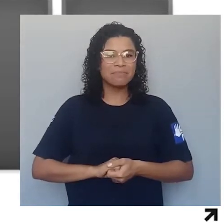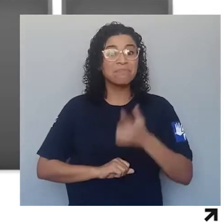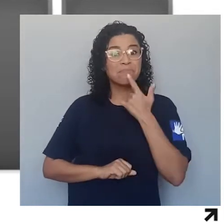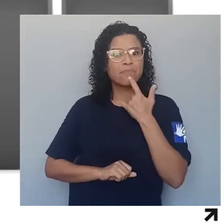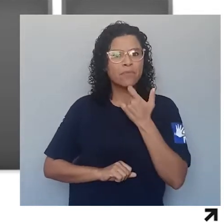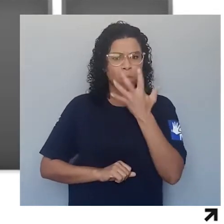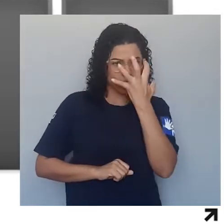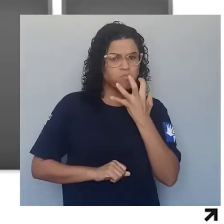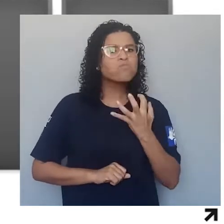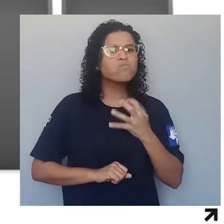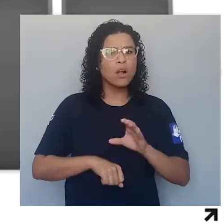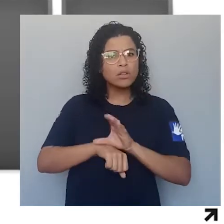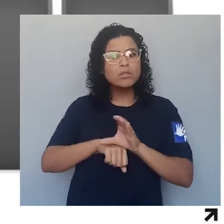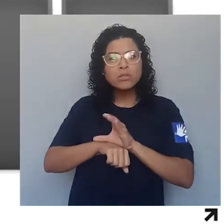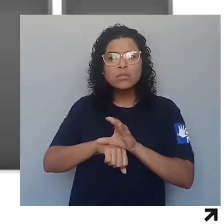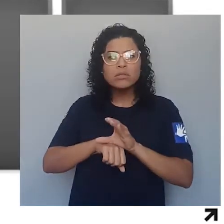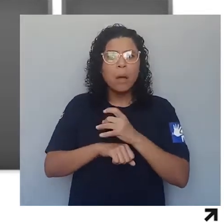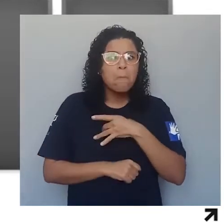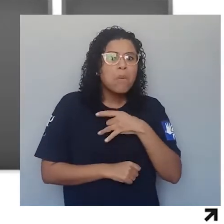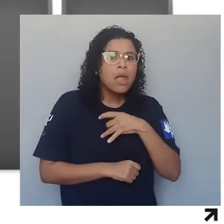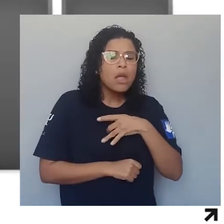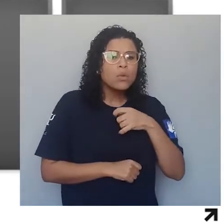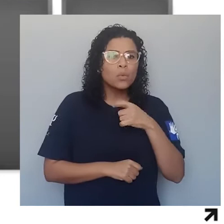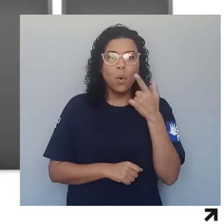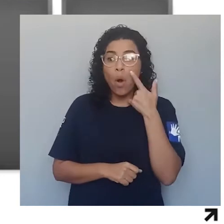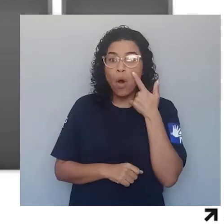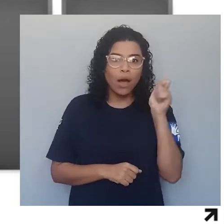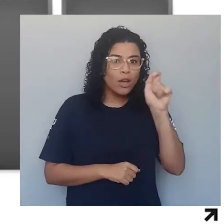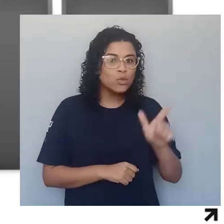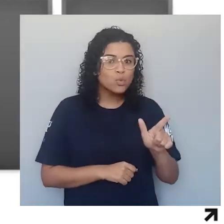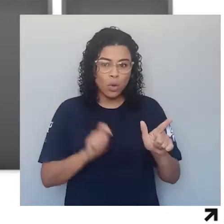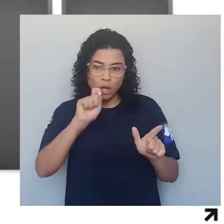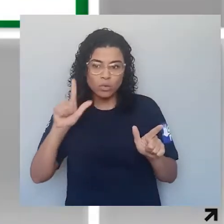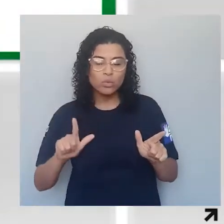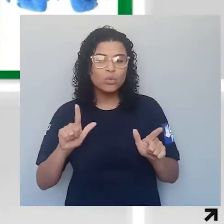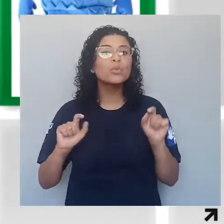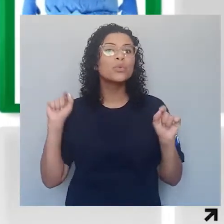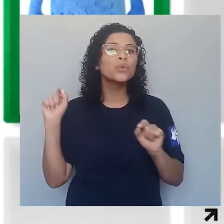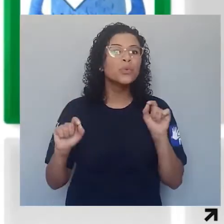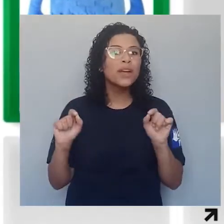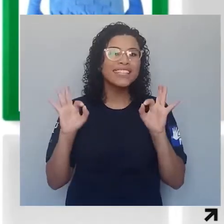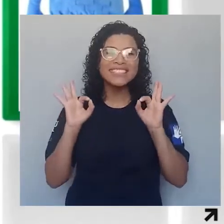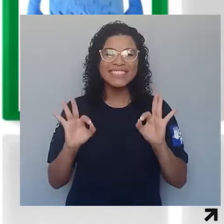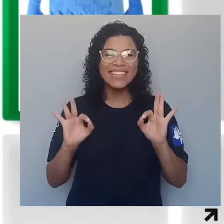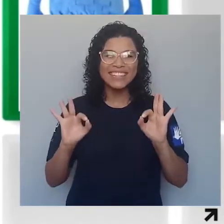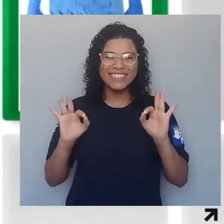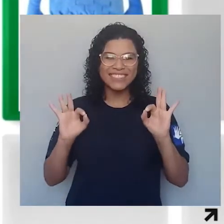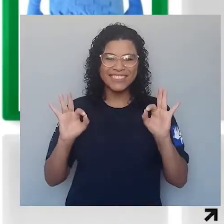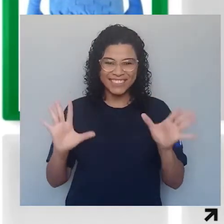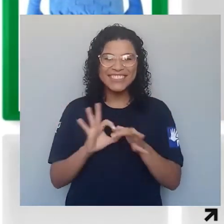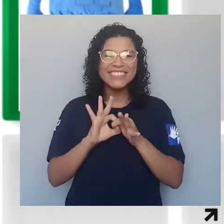raiva, ai, cinza do medo, ai, olha, azul com azul, muito bem, encontramos